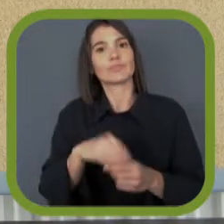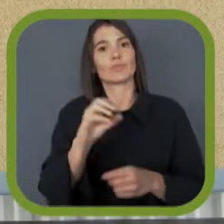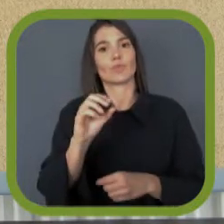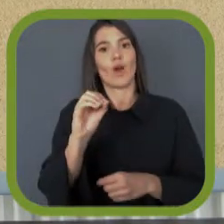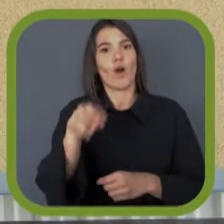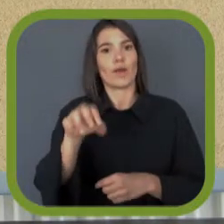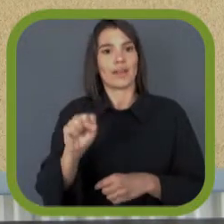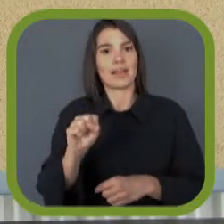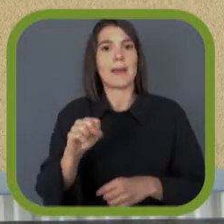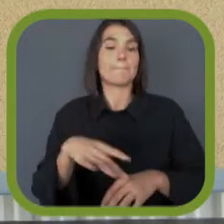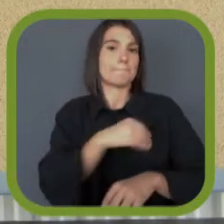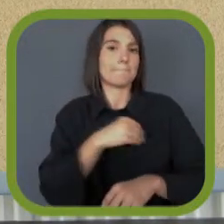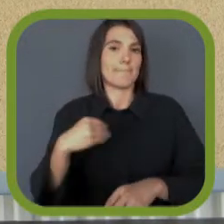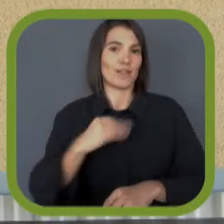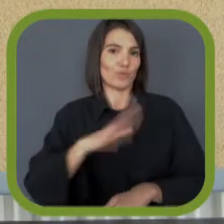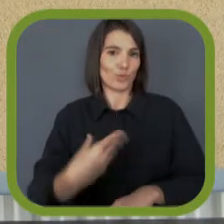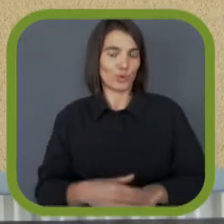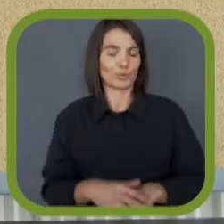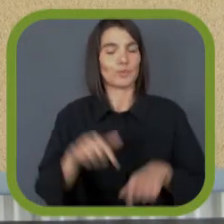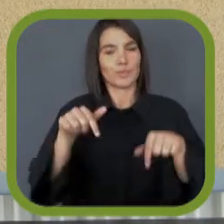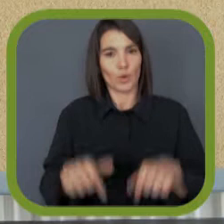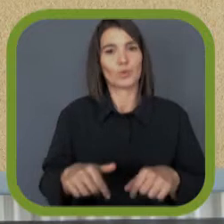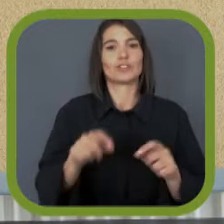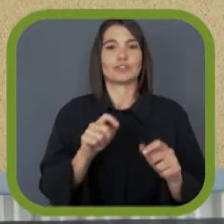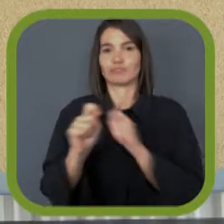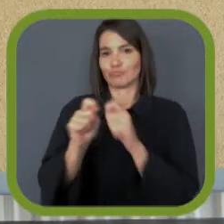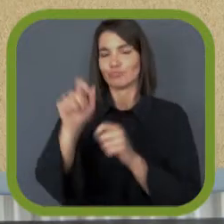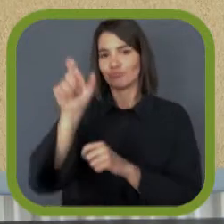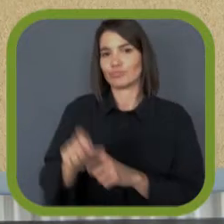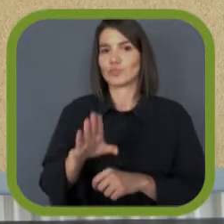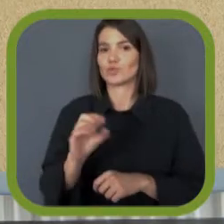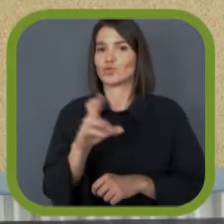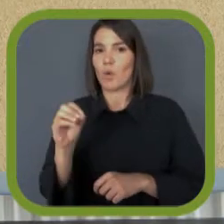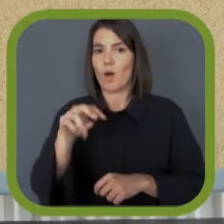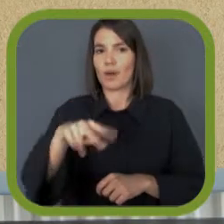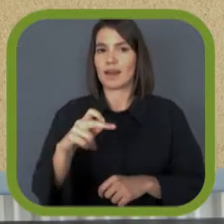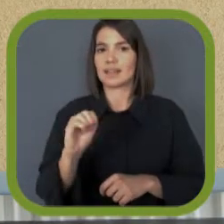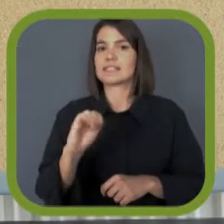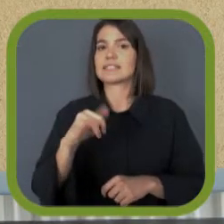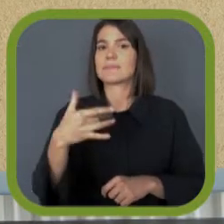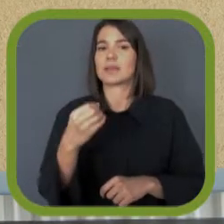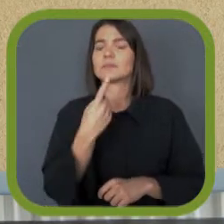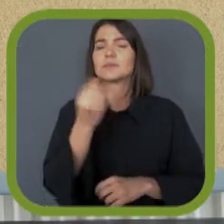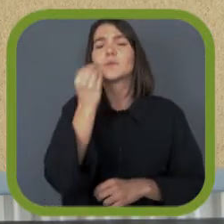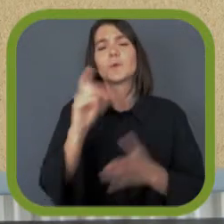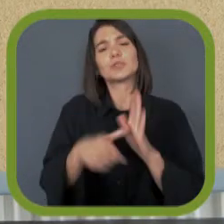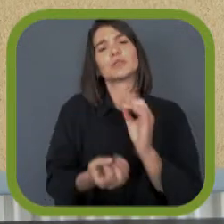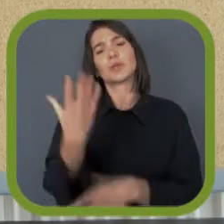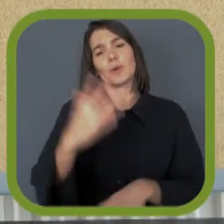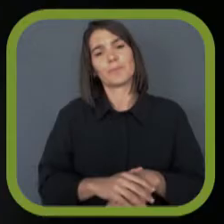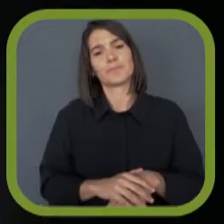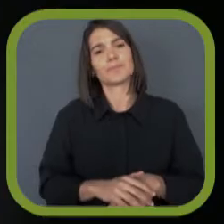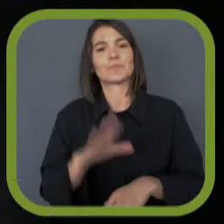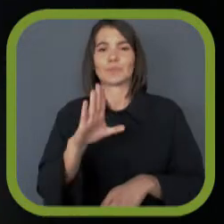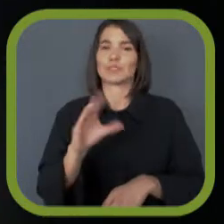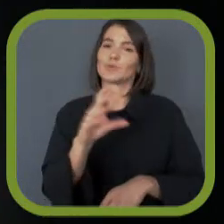integrar a ONG Médicos do Mundo. Neste Panorâmica vamos falar com João Nascimento e perceber como foi a criação do